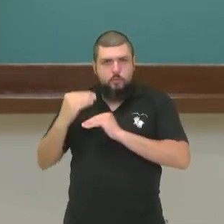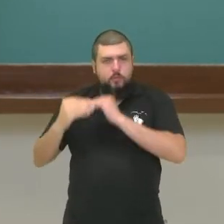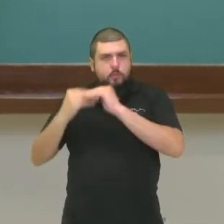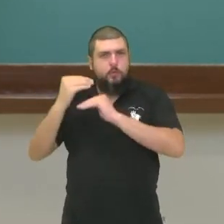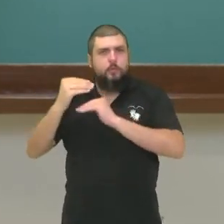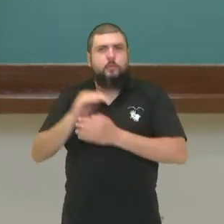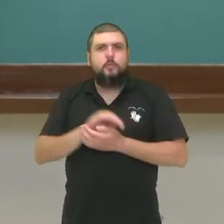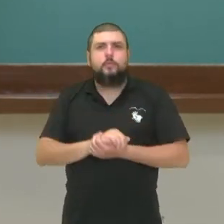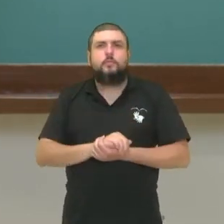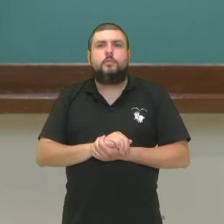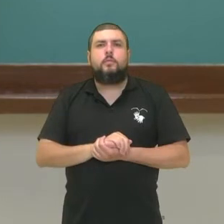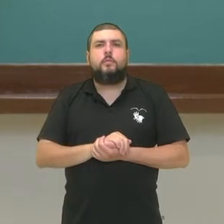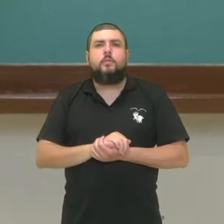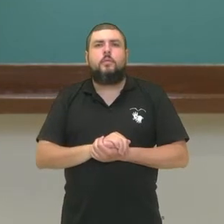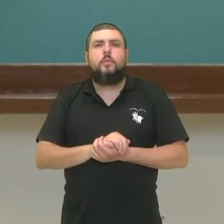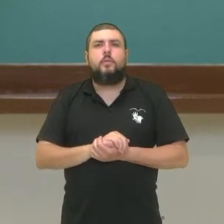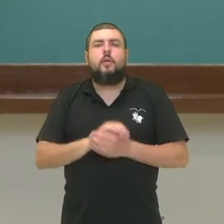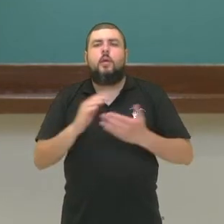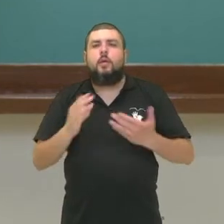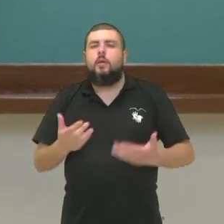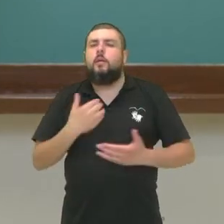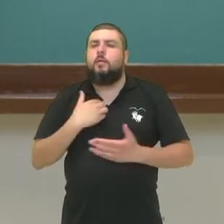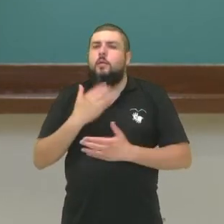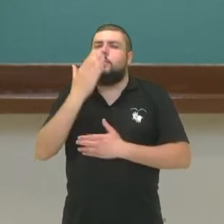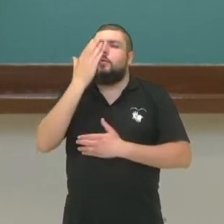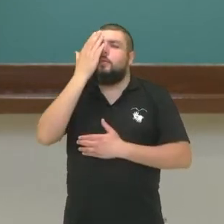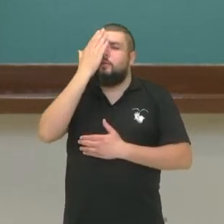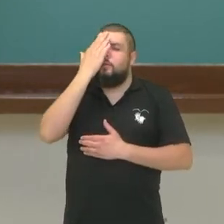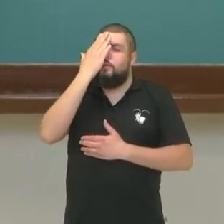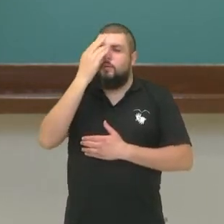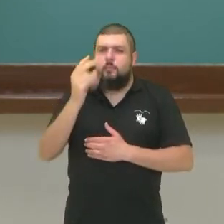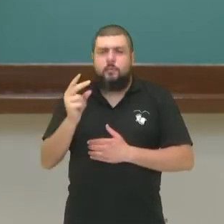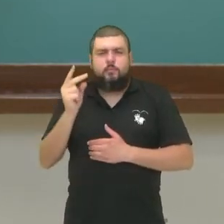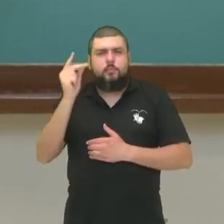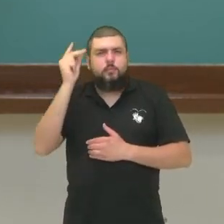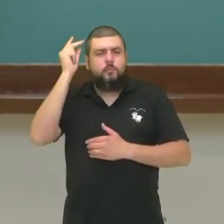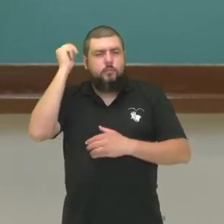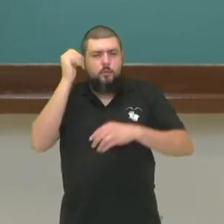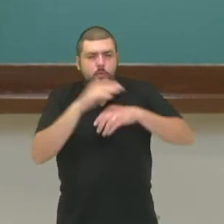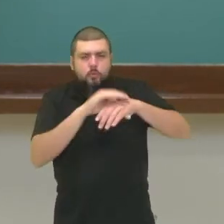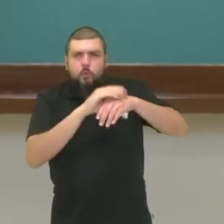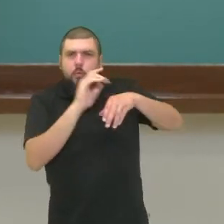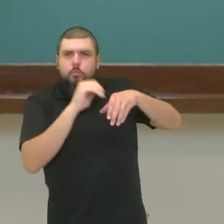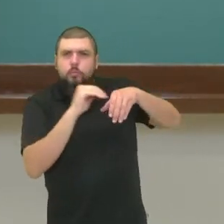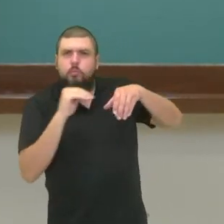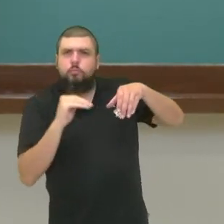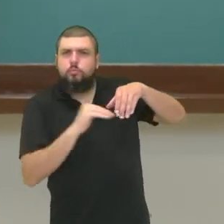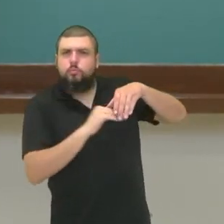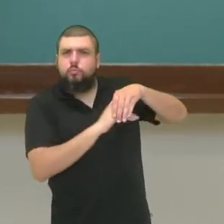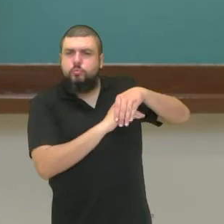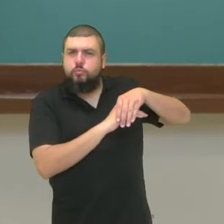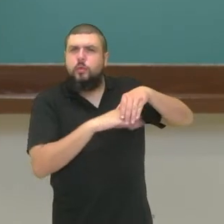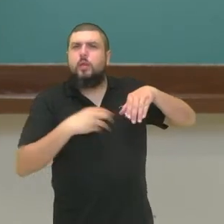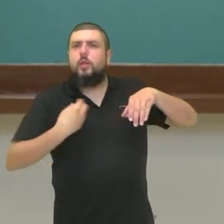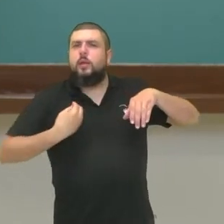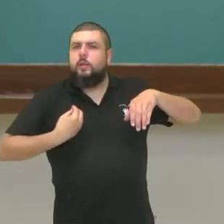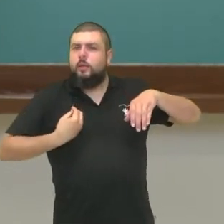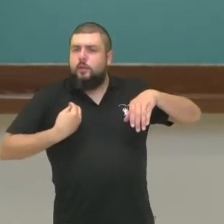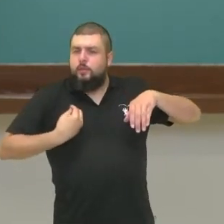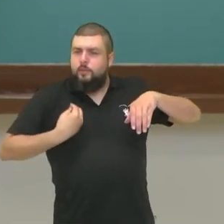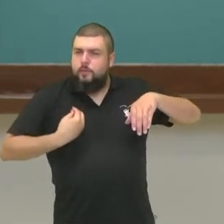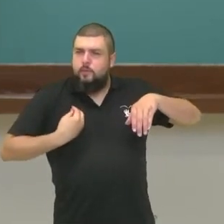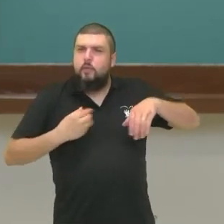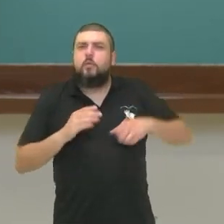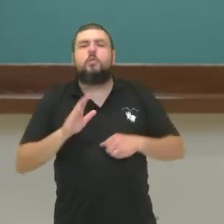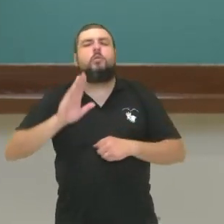com certeza, lá os homens da pré-história, aqueles que viveram nas cavernas, eles